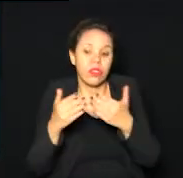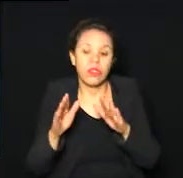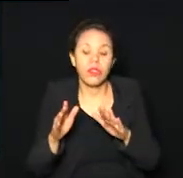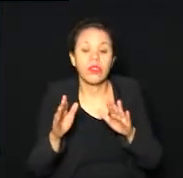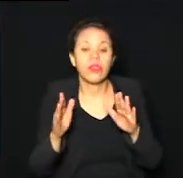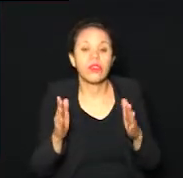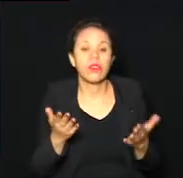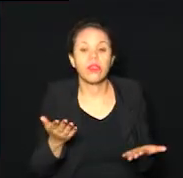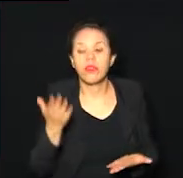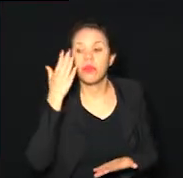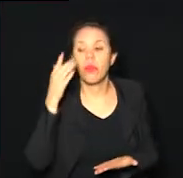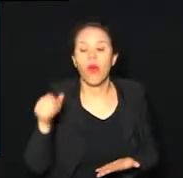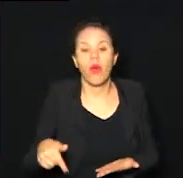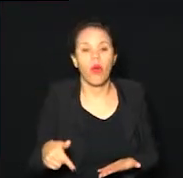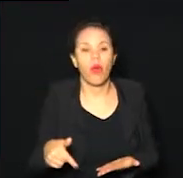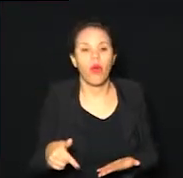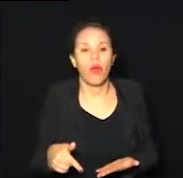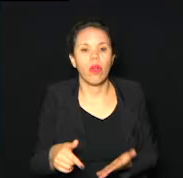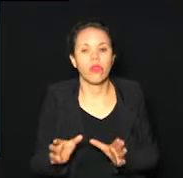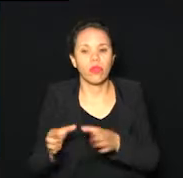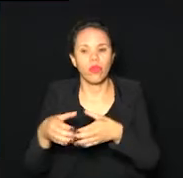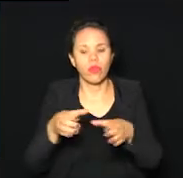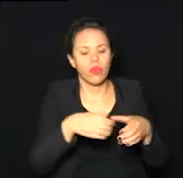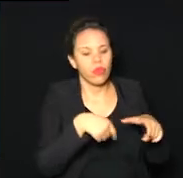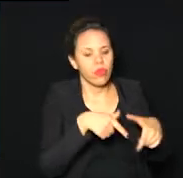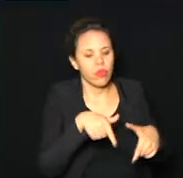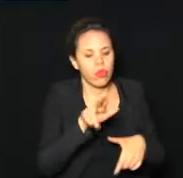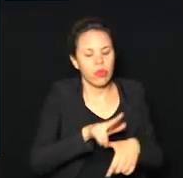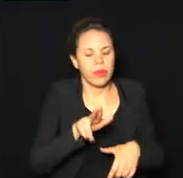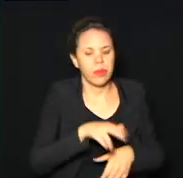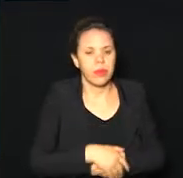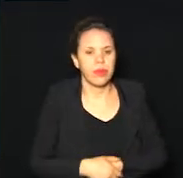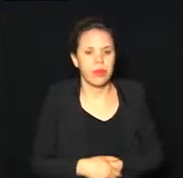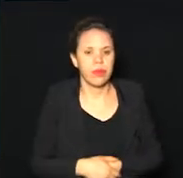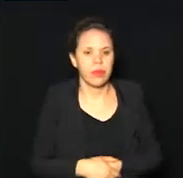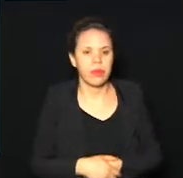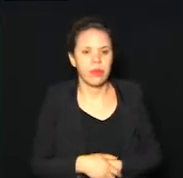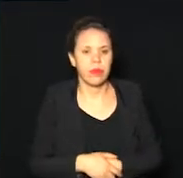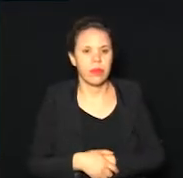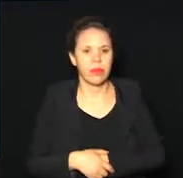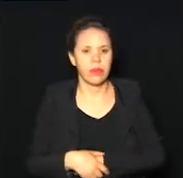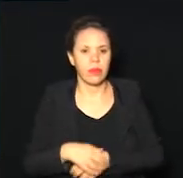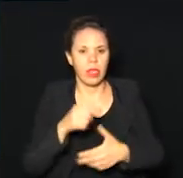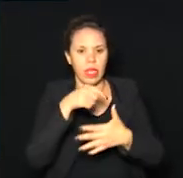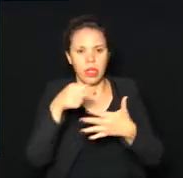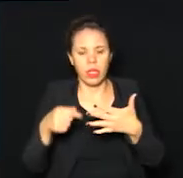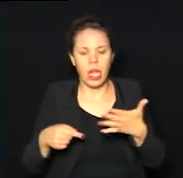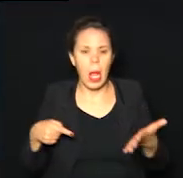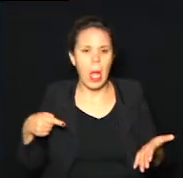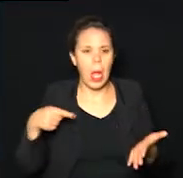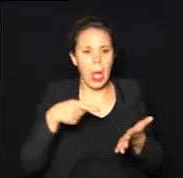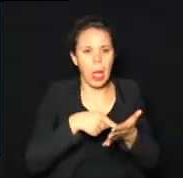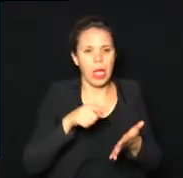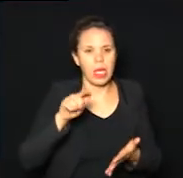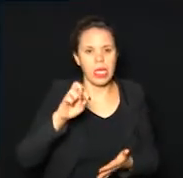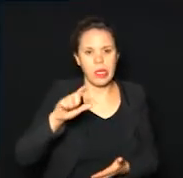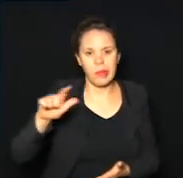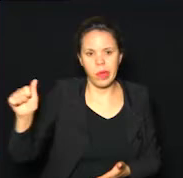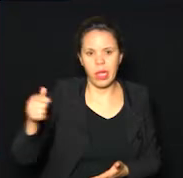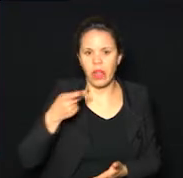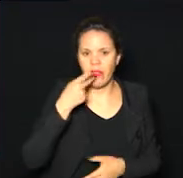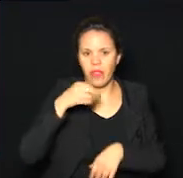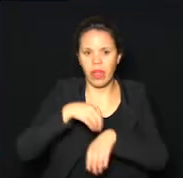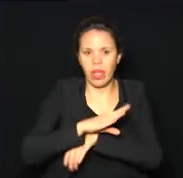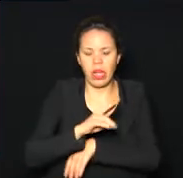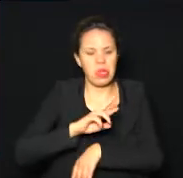a situação do conjunto dos trabalhadores da universidade. Esses elementos de denúncia que a Gabriela traz também não